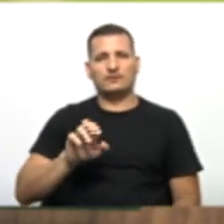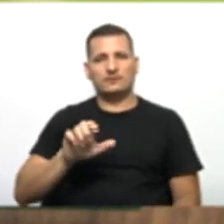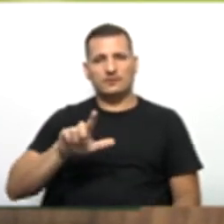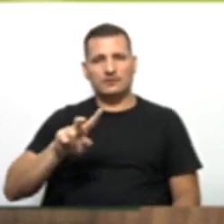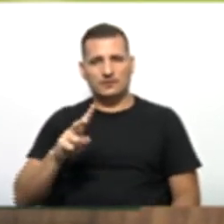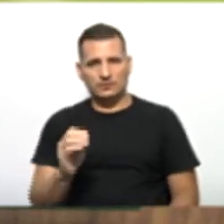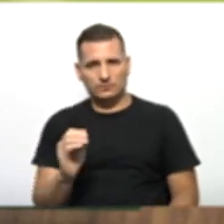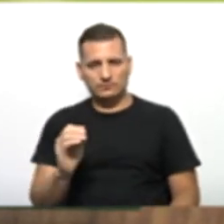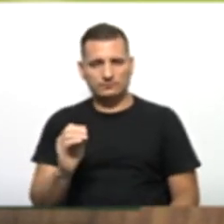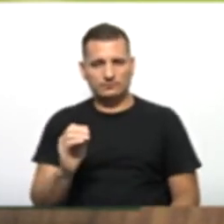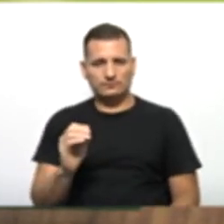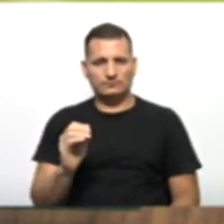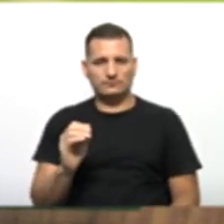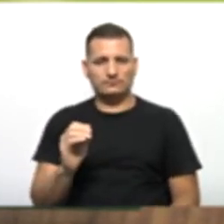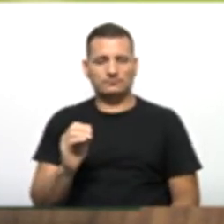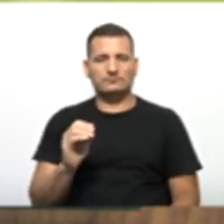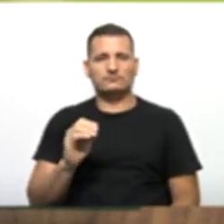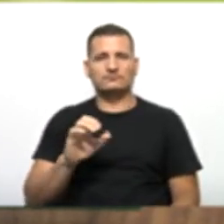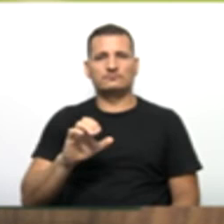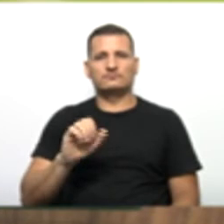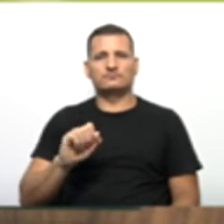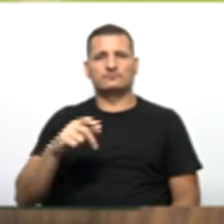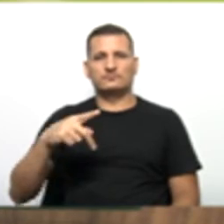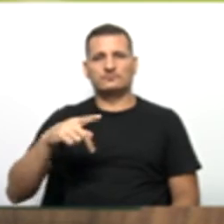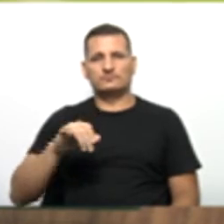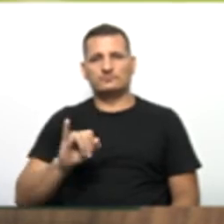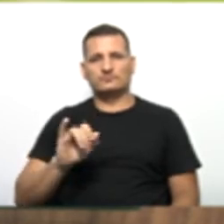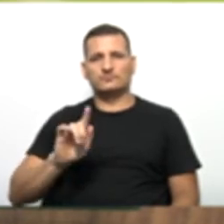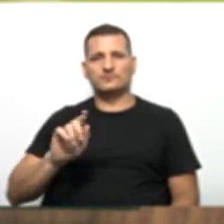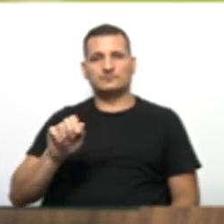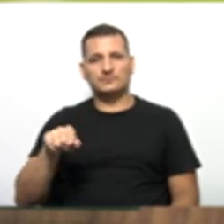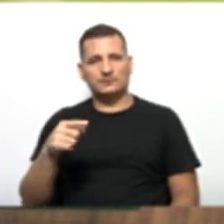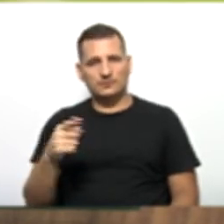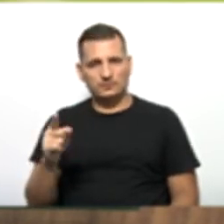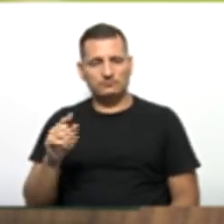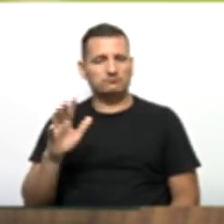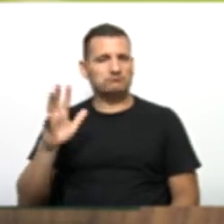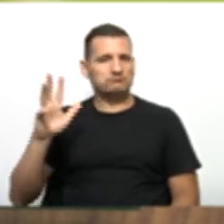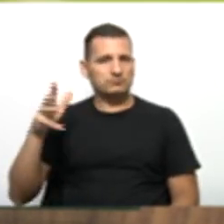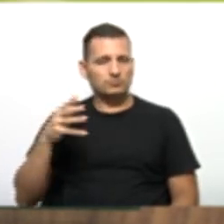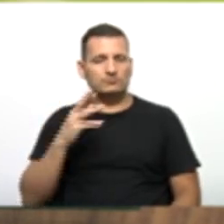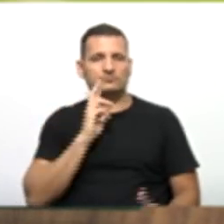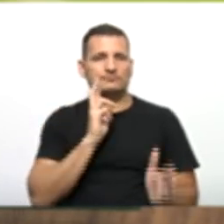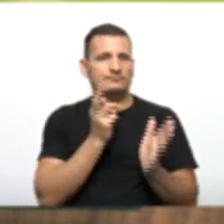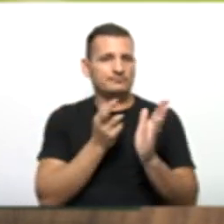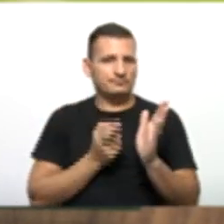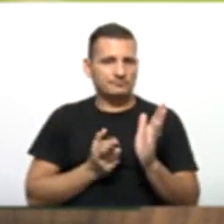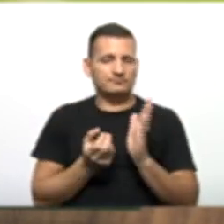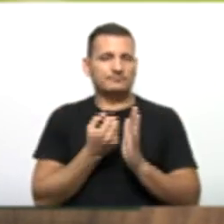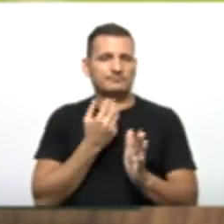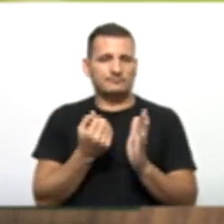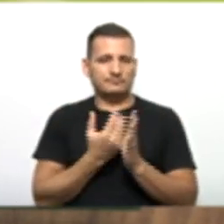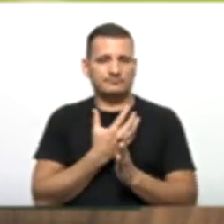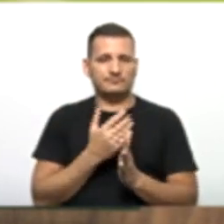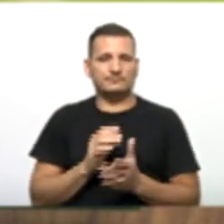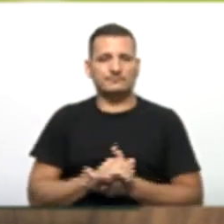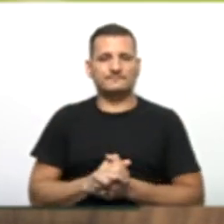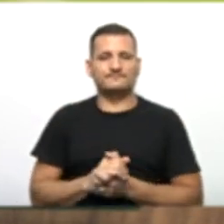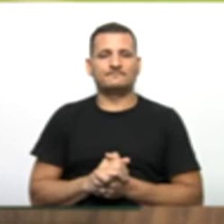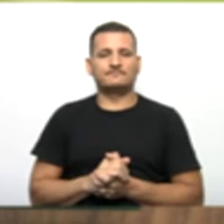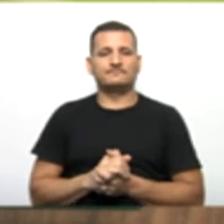Seringal, Espigão do Oeste. Todos já mandaram aqui suas respostas sobre